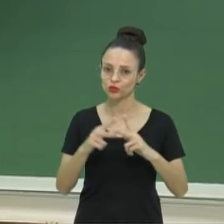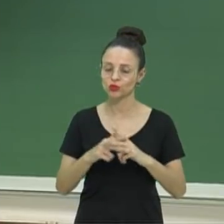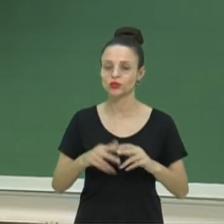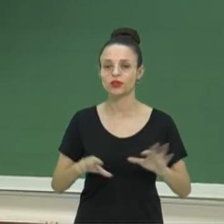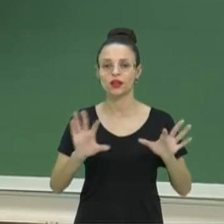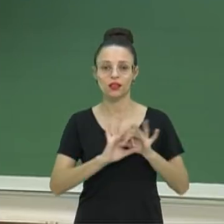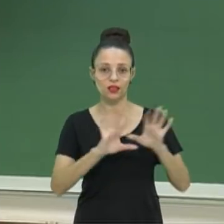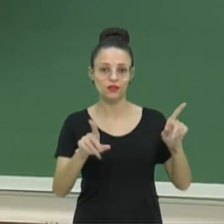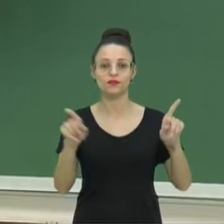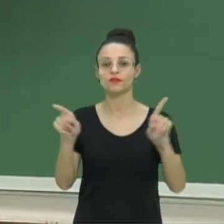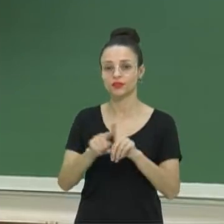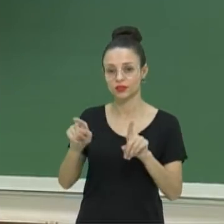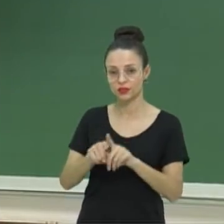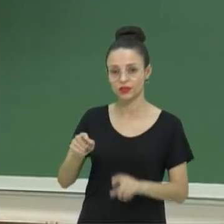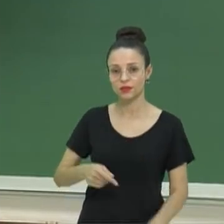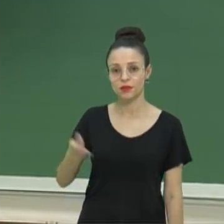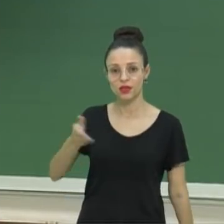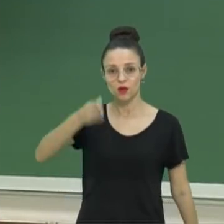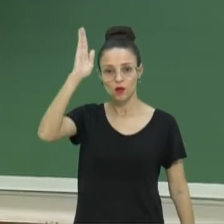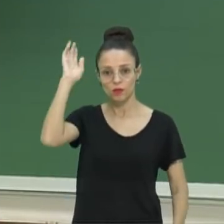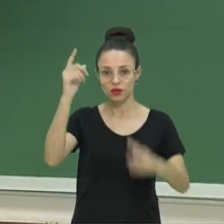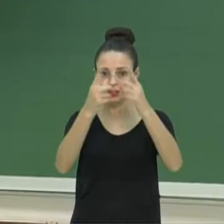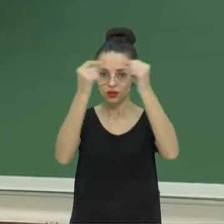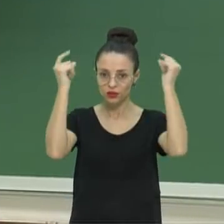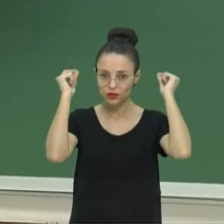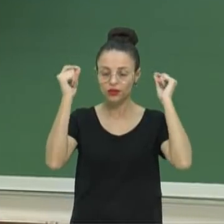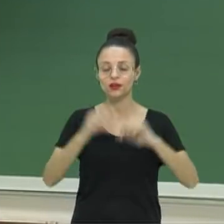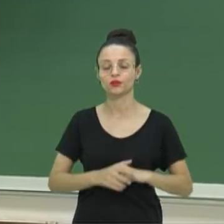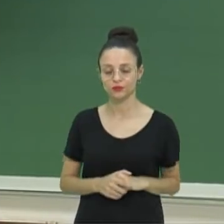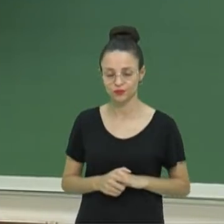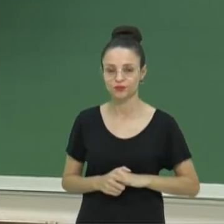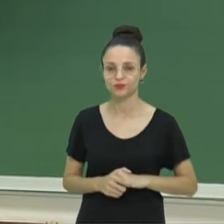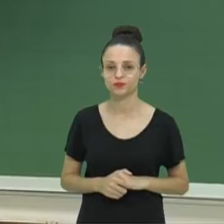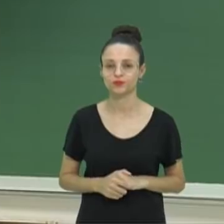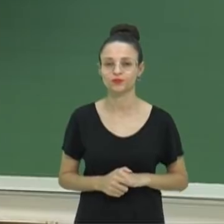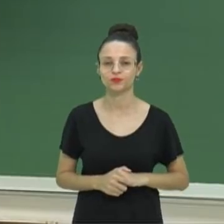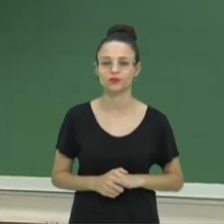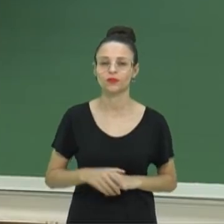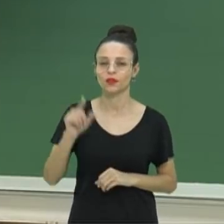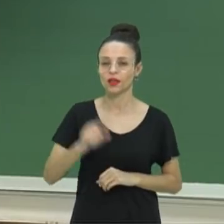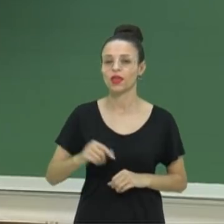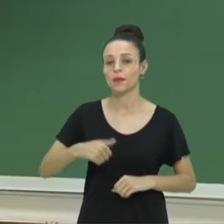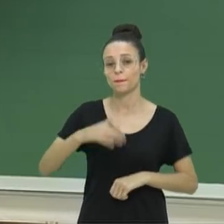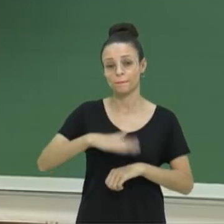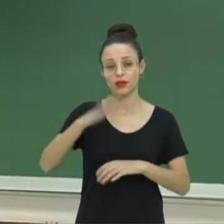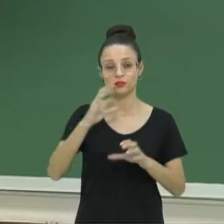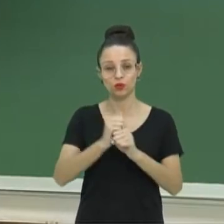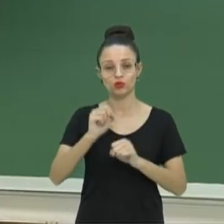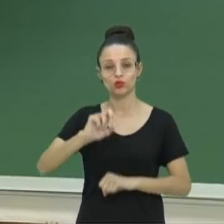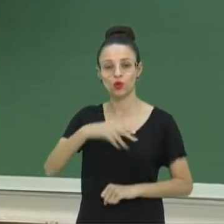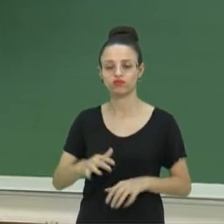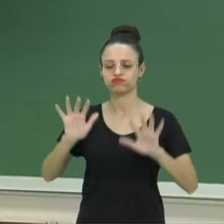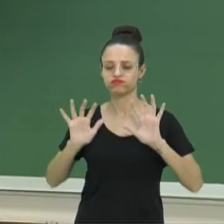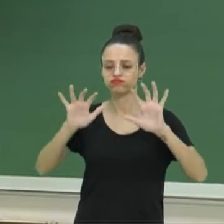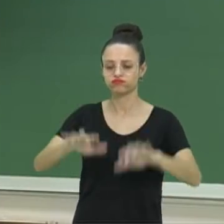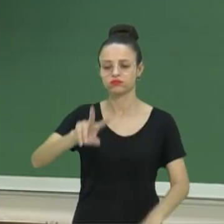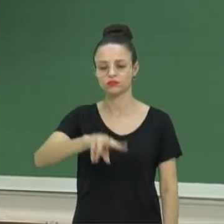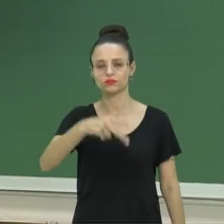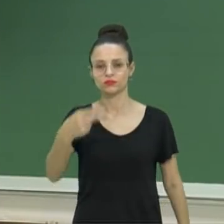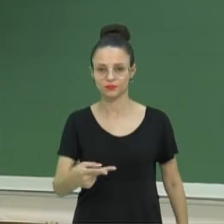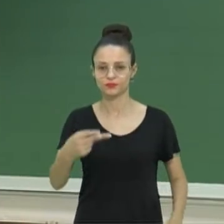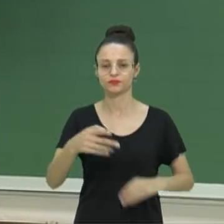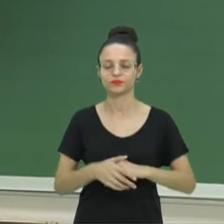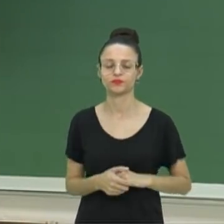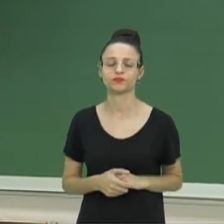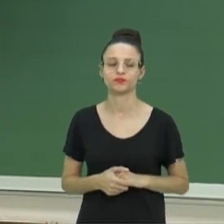estilo livre quanto greco-romano. O primeiro deles é encostamento e o segundo é a superioridade de pontuação, né? Tá retratado